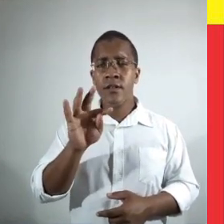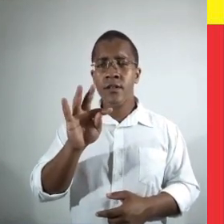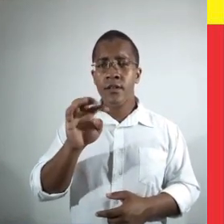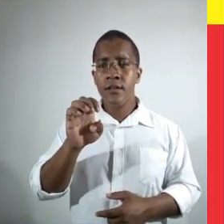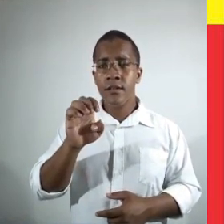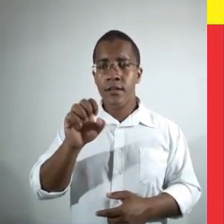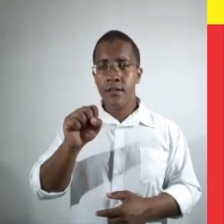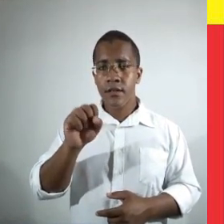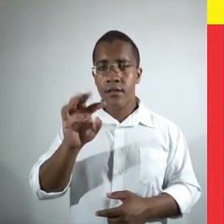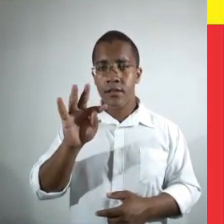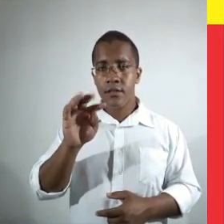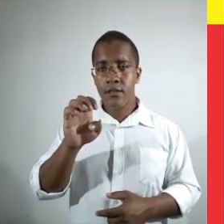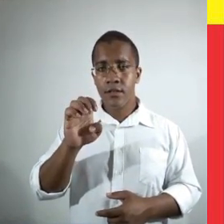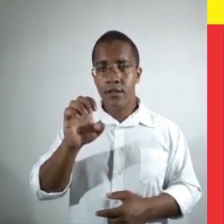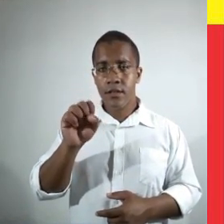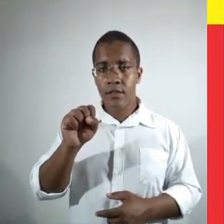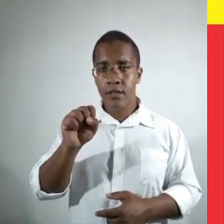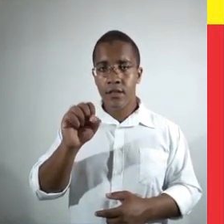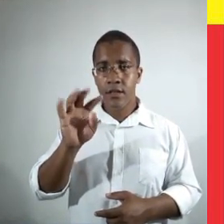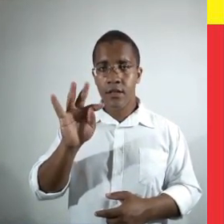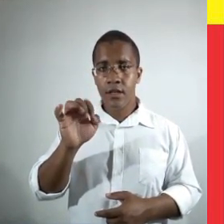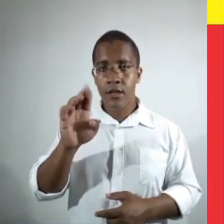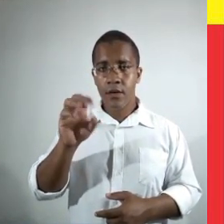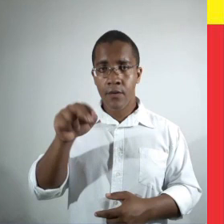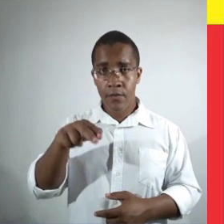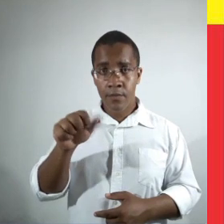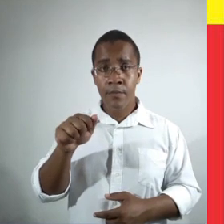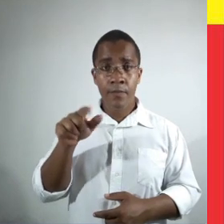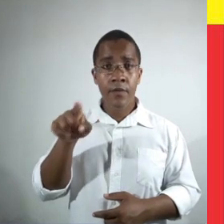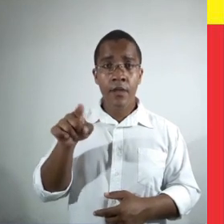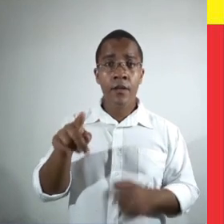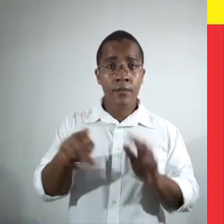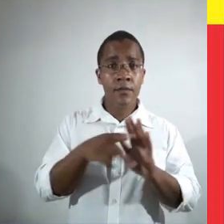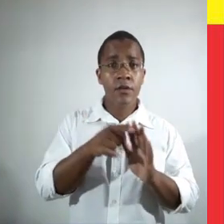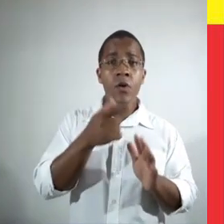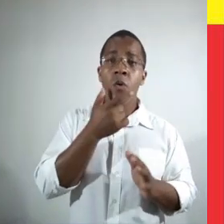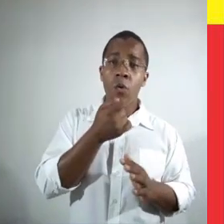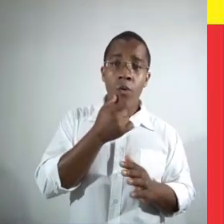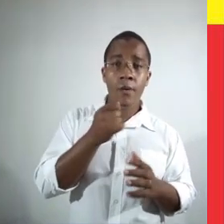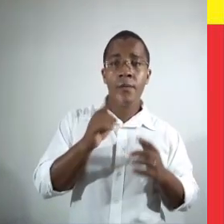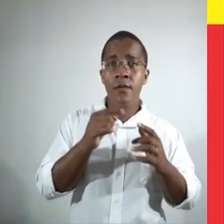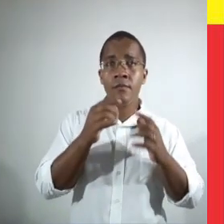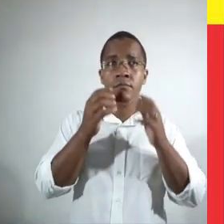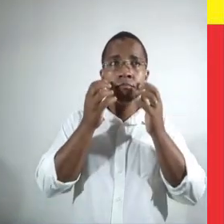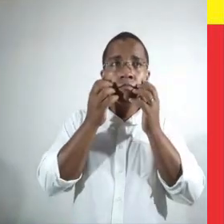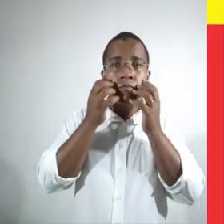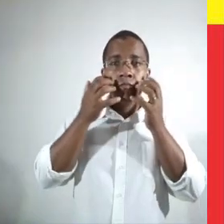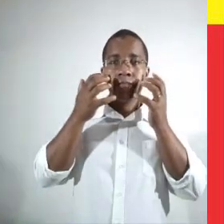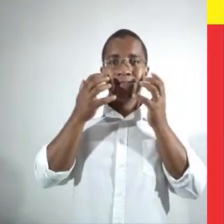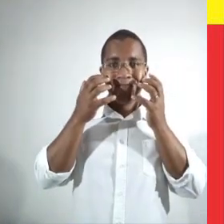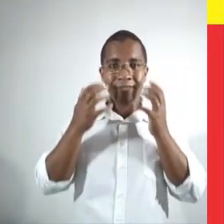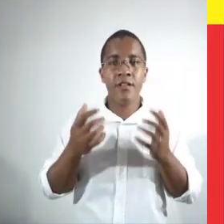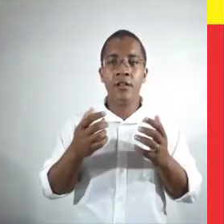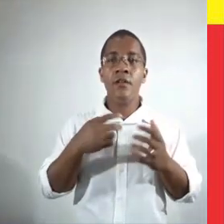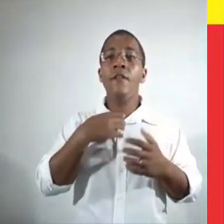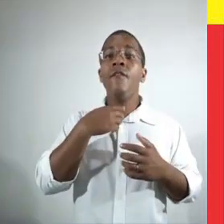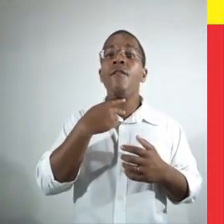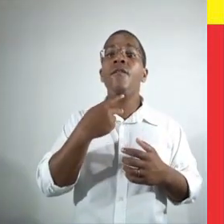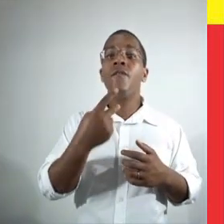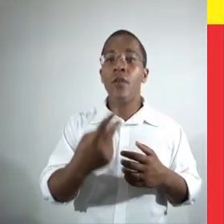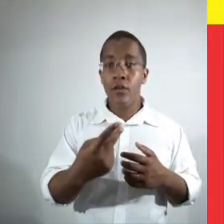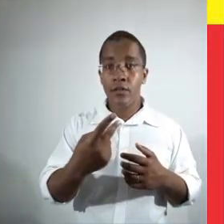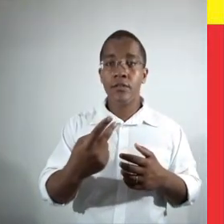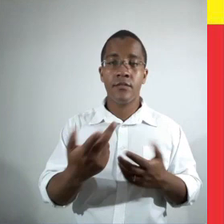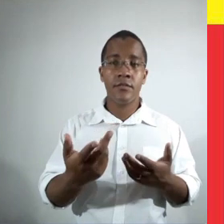a testosterona, que influi nas características sexuais masculinas, como a barba, a voz grave, certo? Pelos